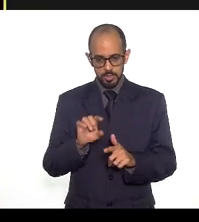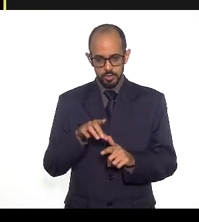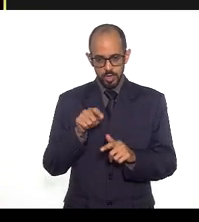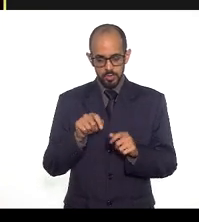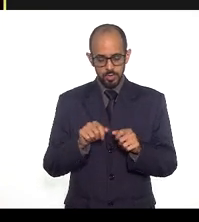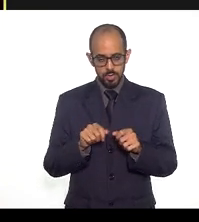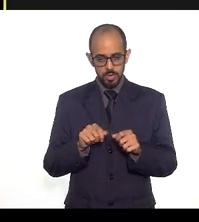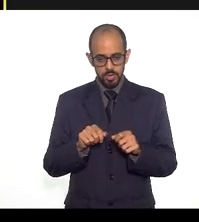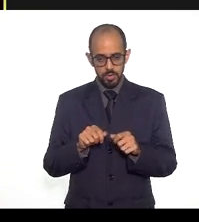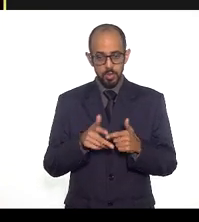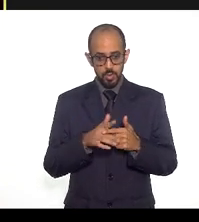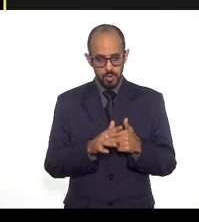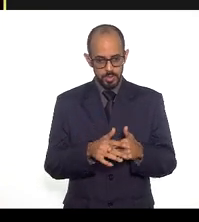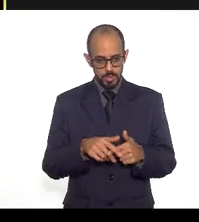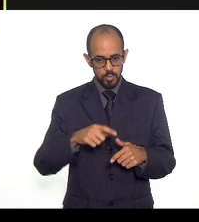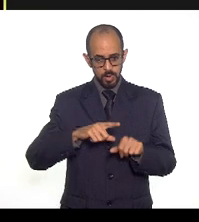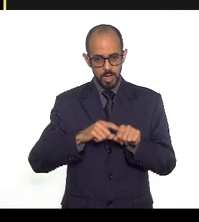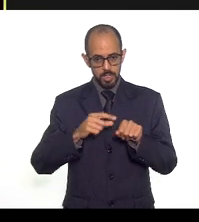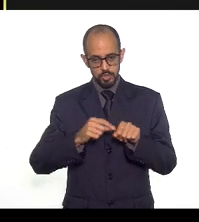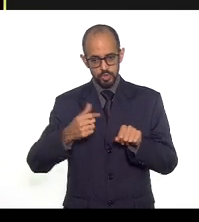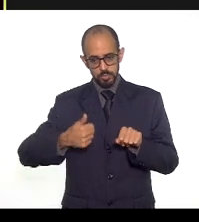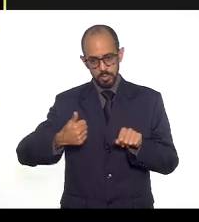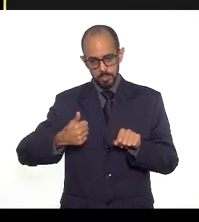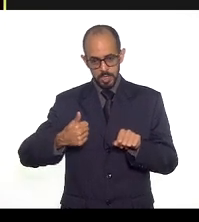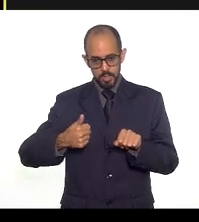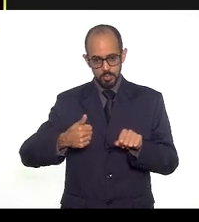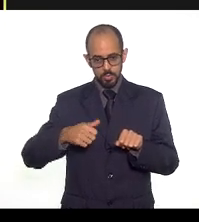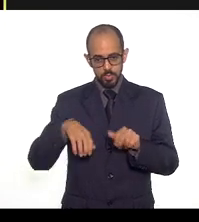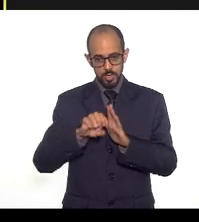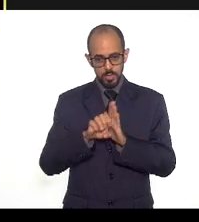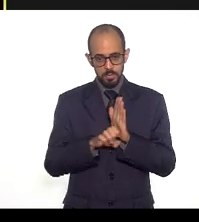Paulo, no artigo 1º, na emenda 2. Ok?